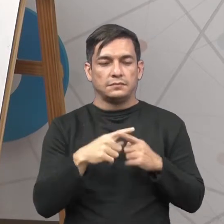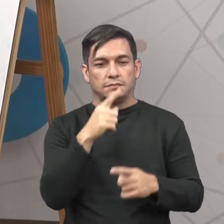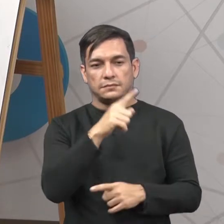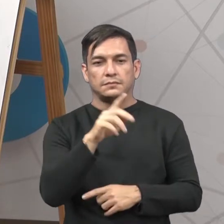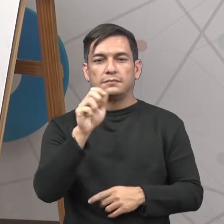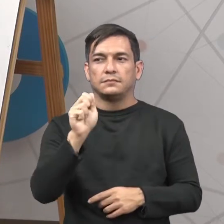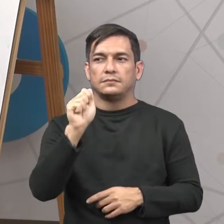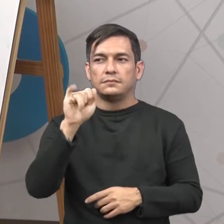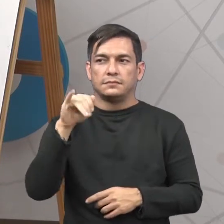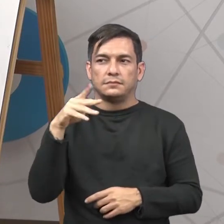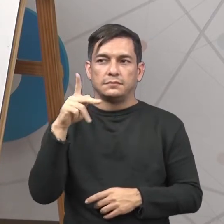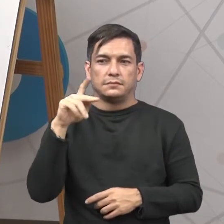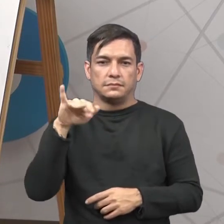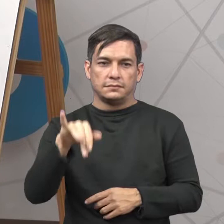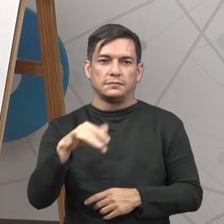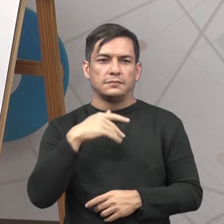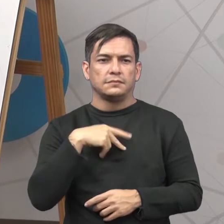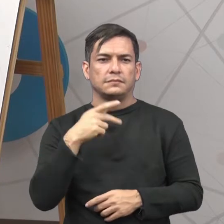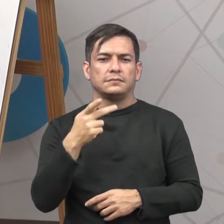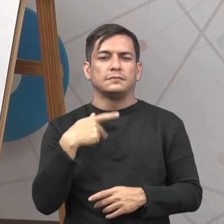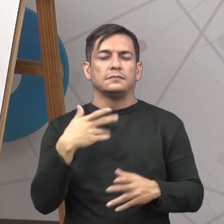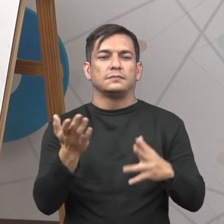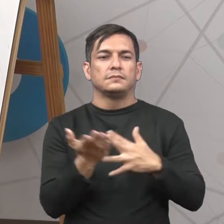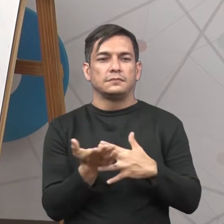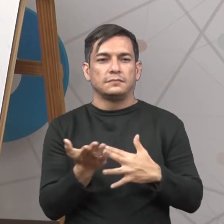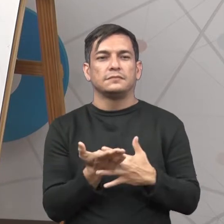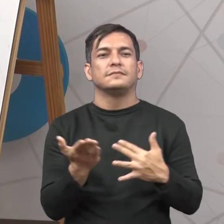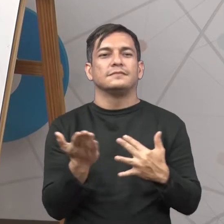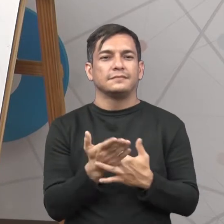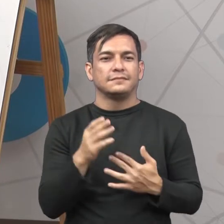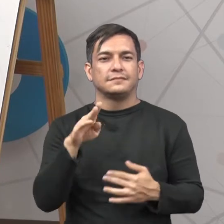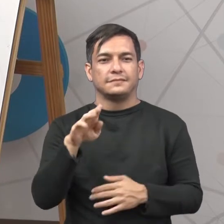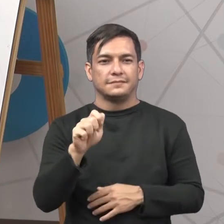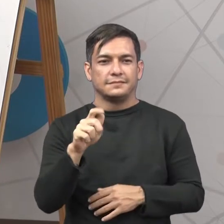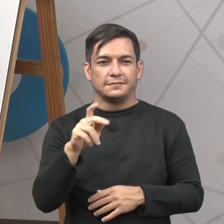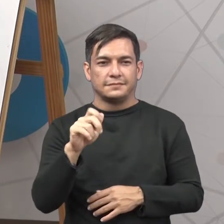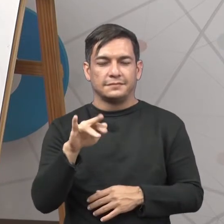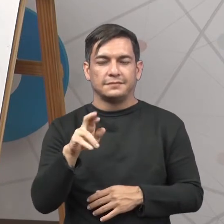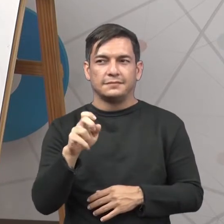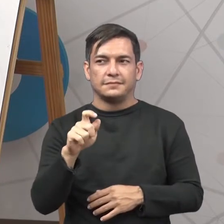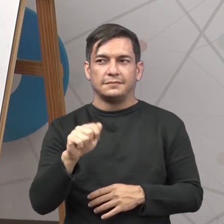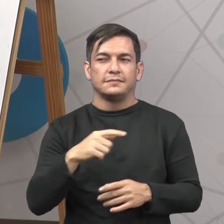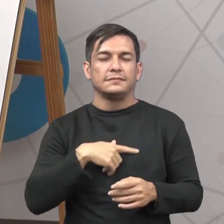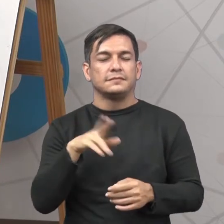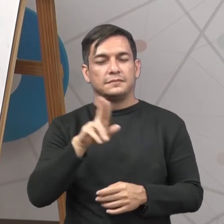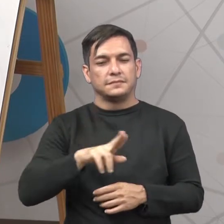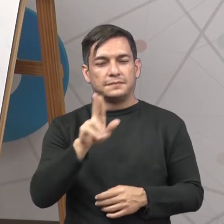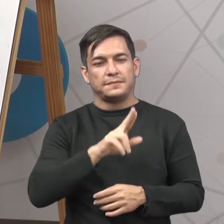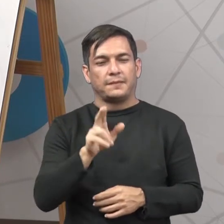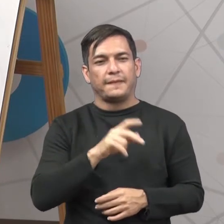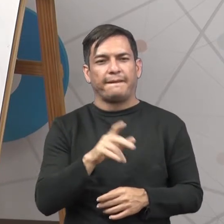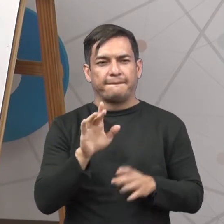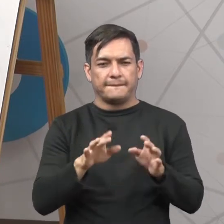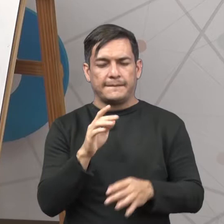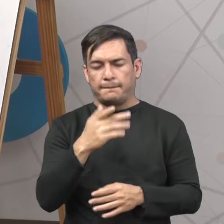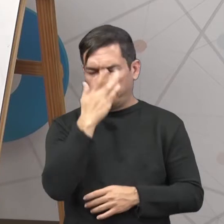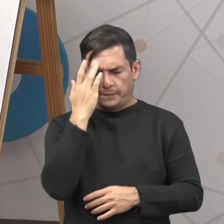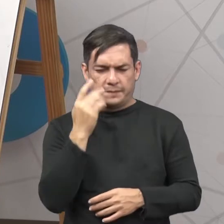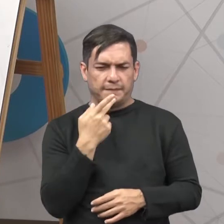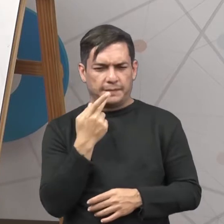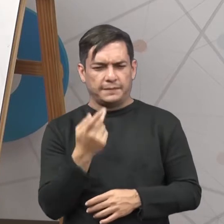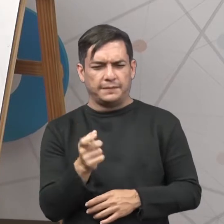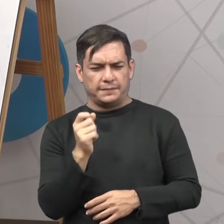é aipim. E eu quero macaxeira, eu quero mandioca, eu usava essas duas expressões. E as pessoas me olhavam